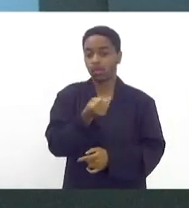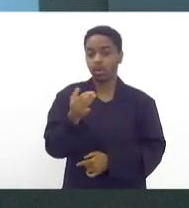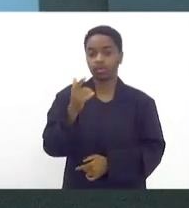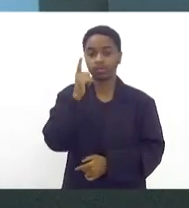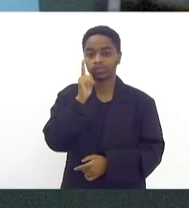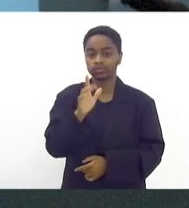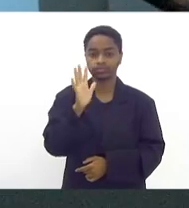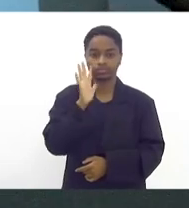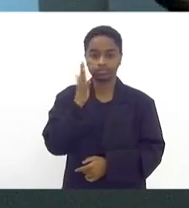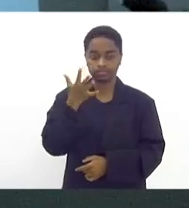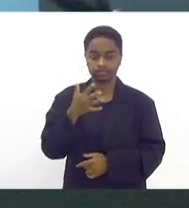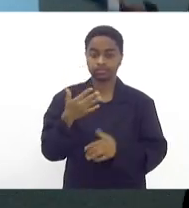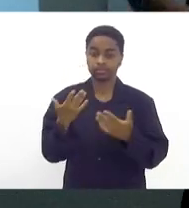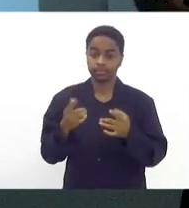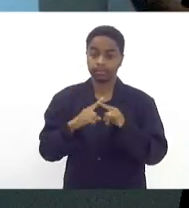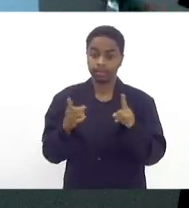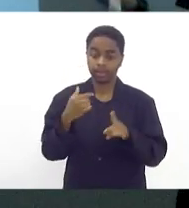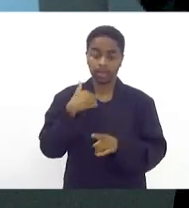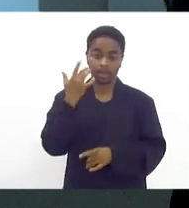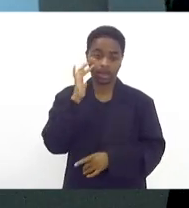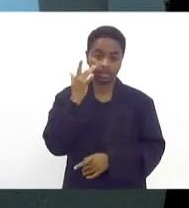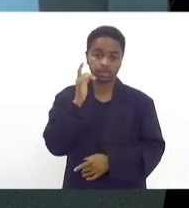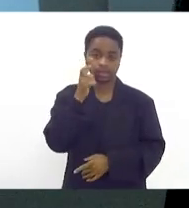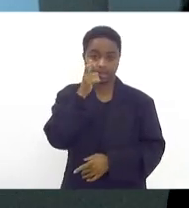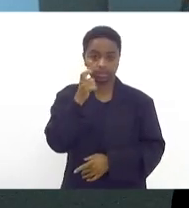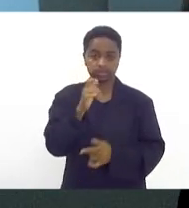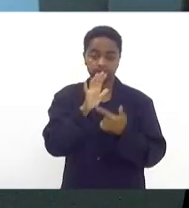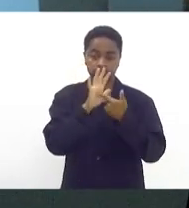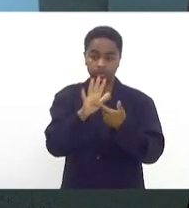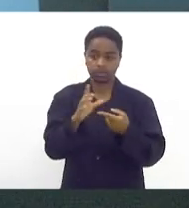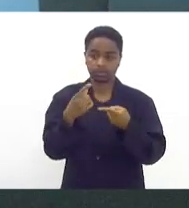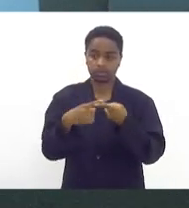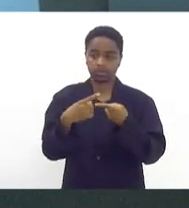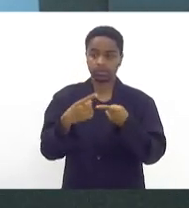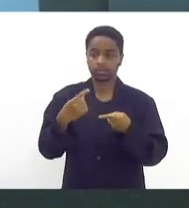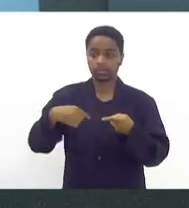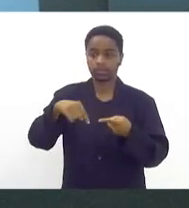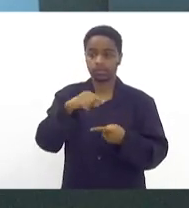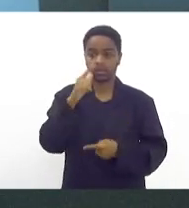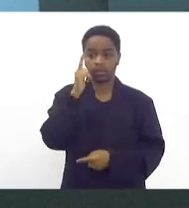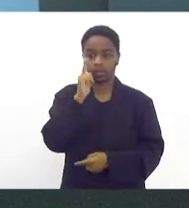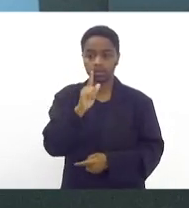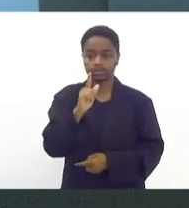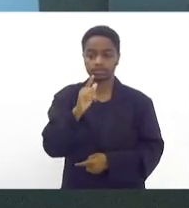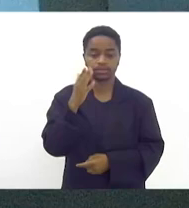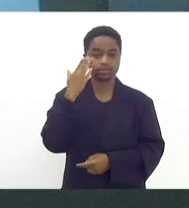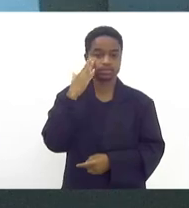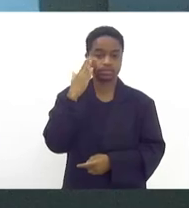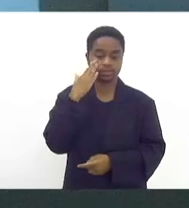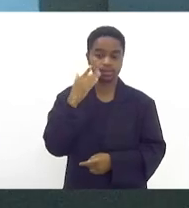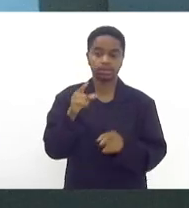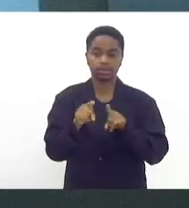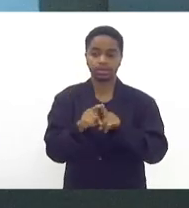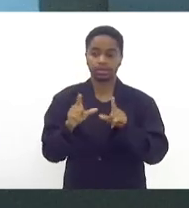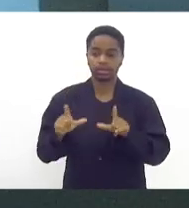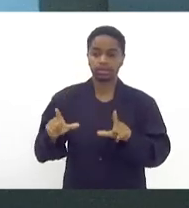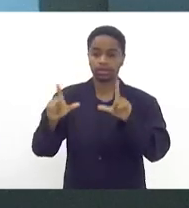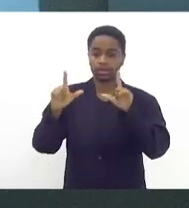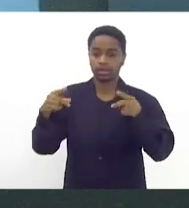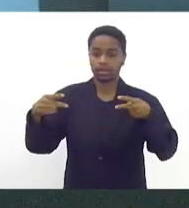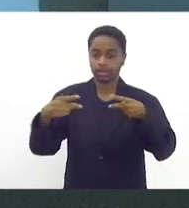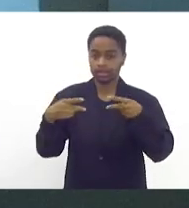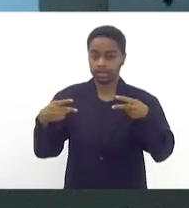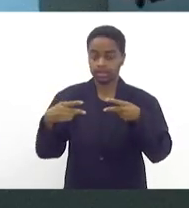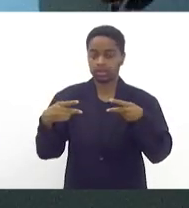ainda assim eu achei interessante trazer para que os senhores tivessem eh conhecimento eu trouxe aqui o link porque